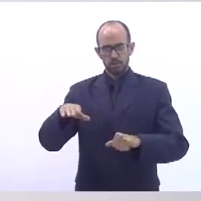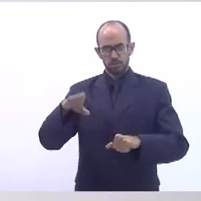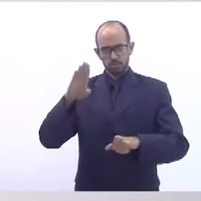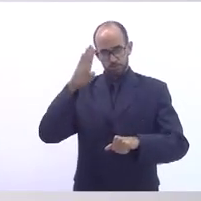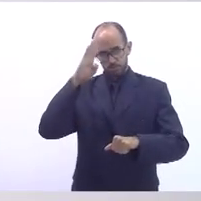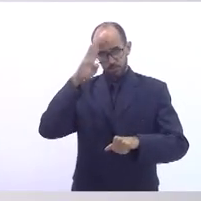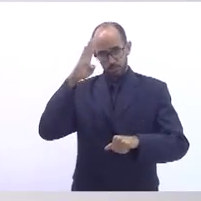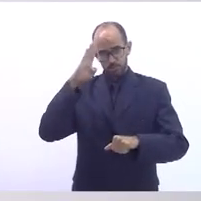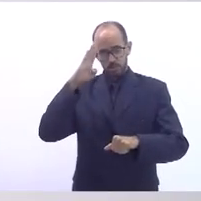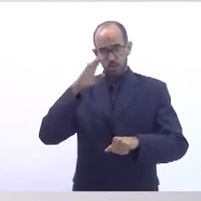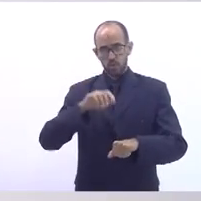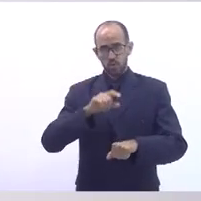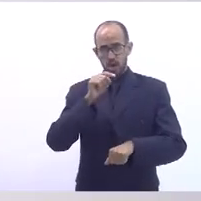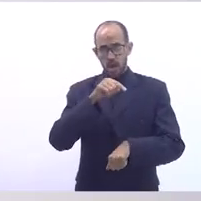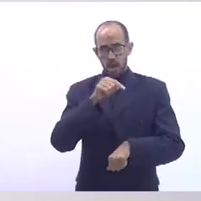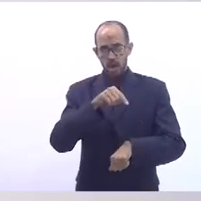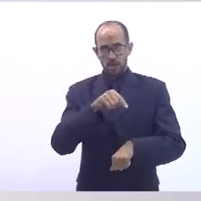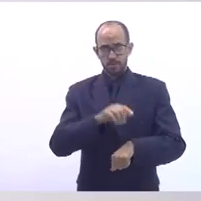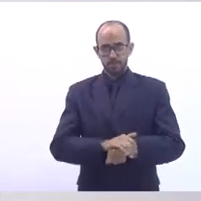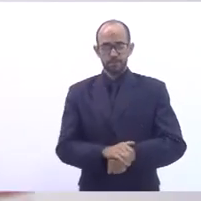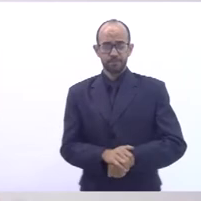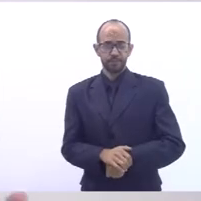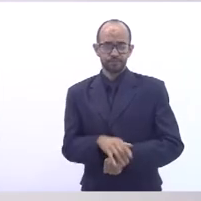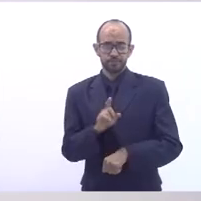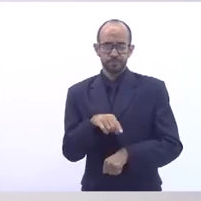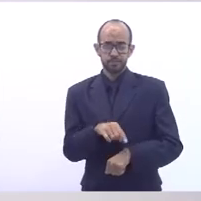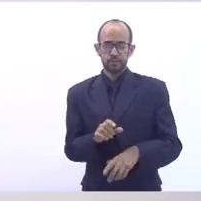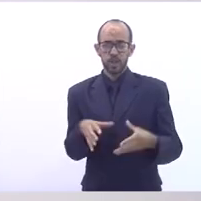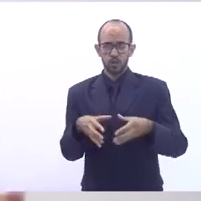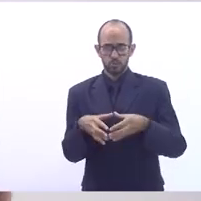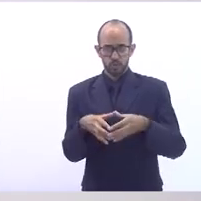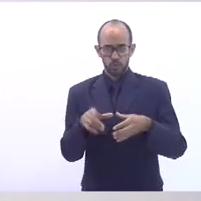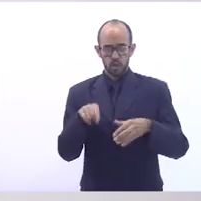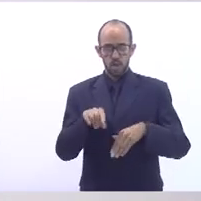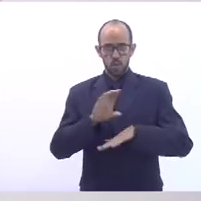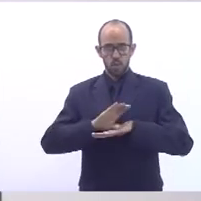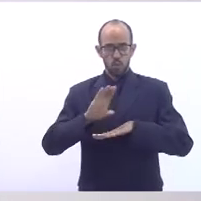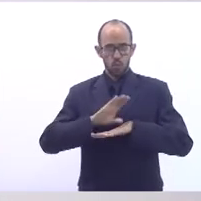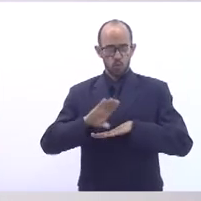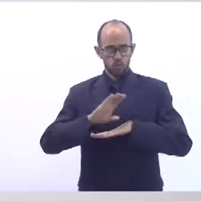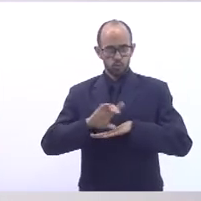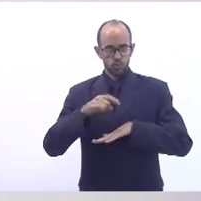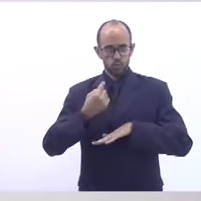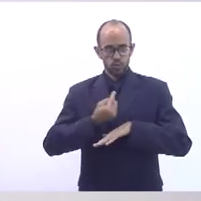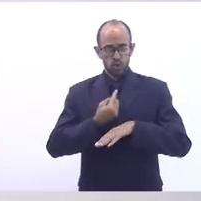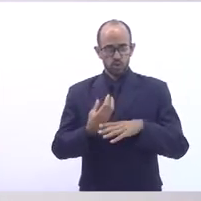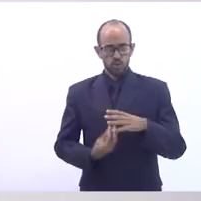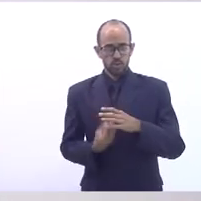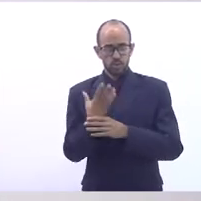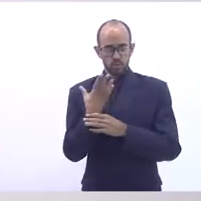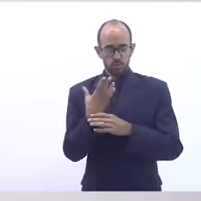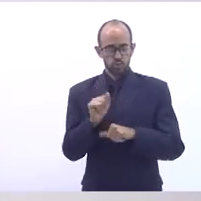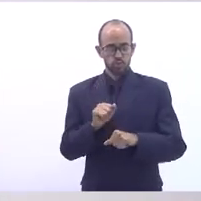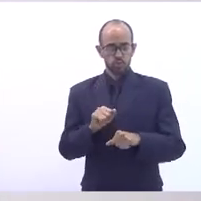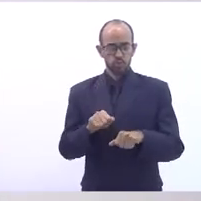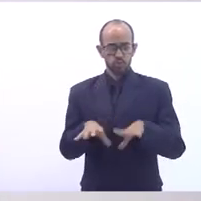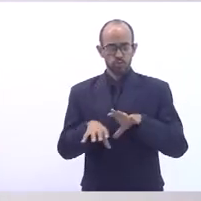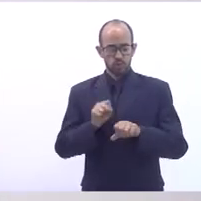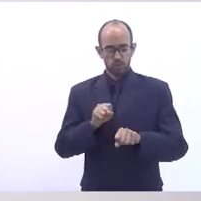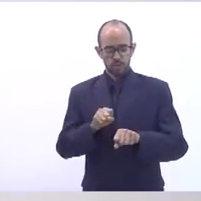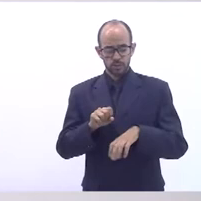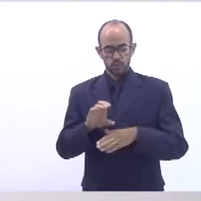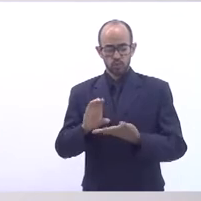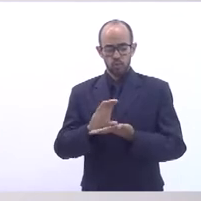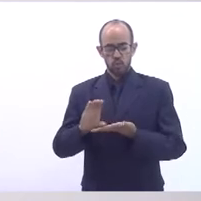da da comissão é um curso que a gente criou lá um curso de formação de